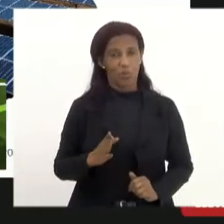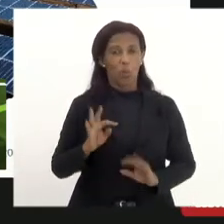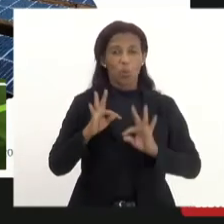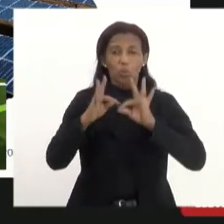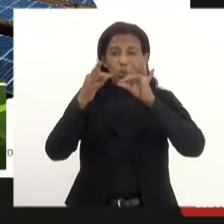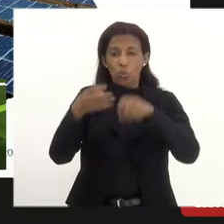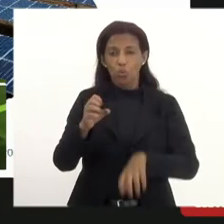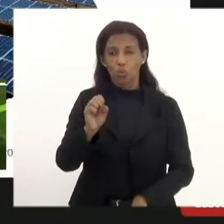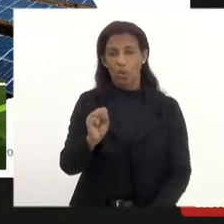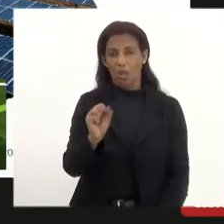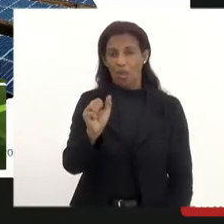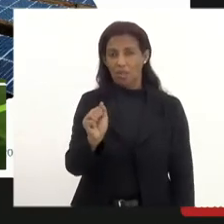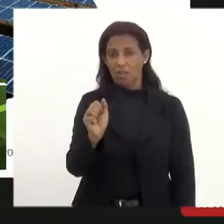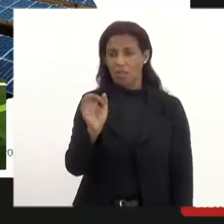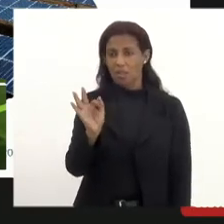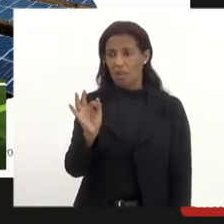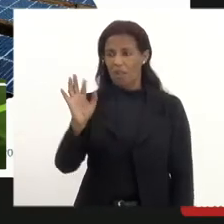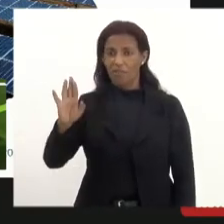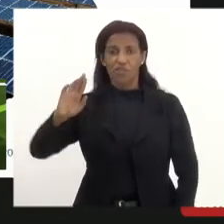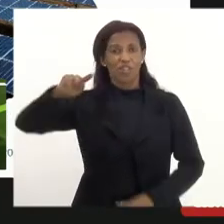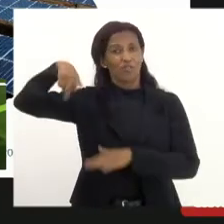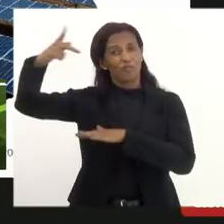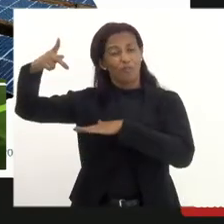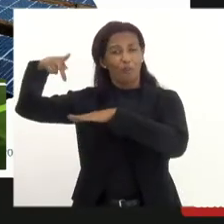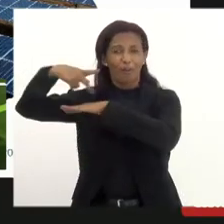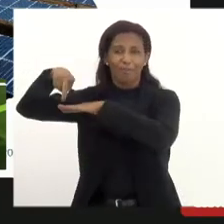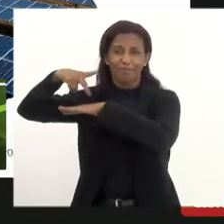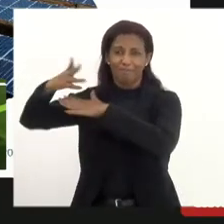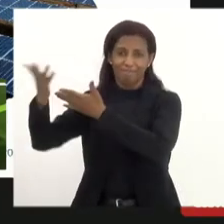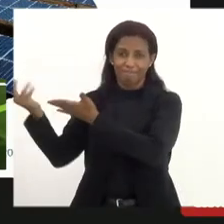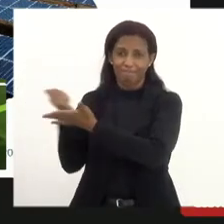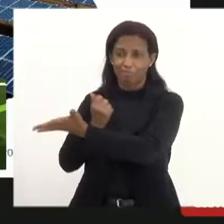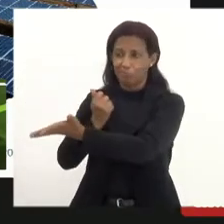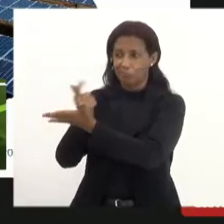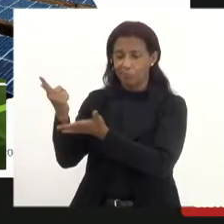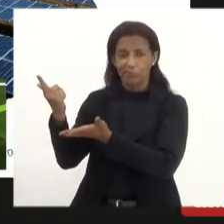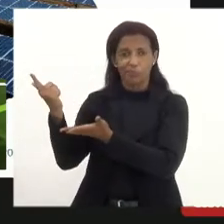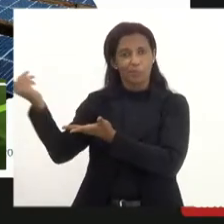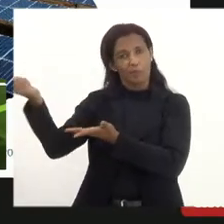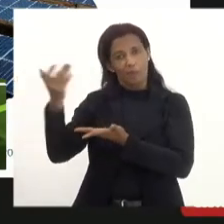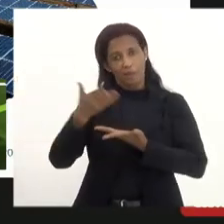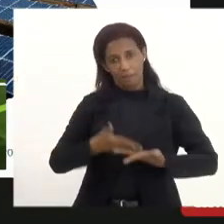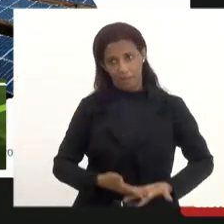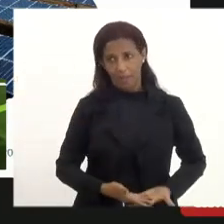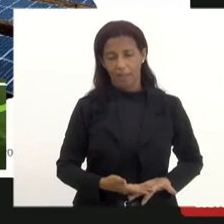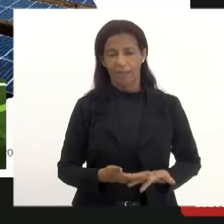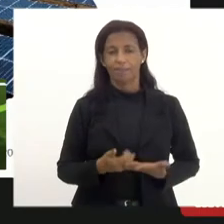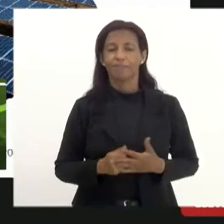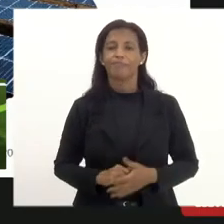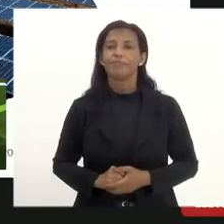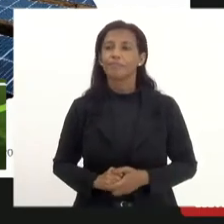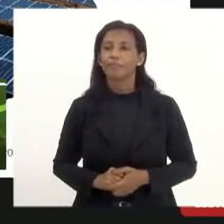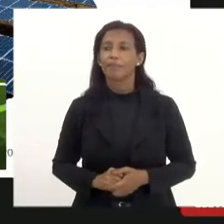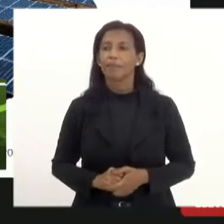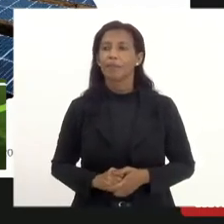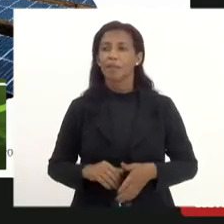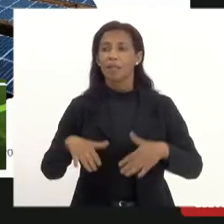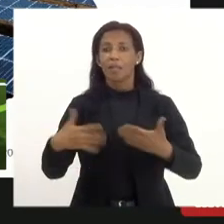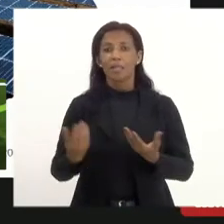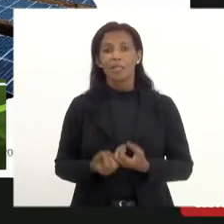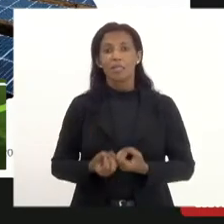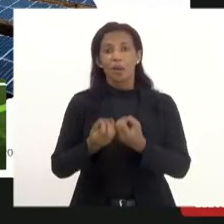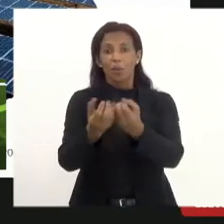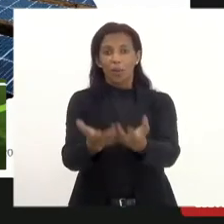Saft vende aqui no Brasil vem de fora, vem das unidades que estão localizadas no exterior e são